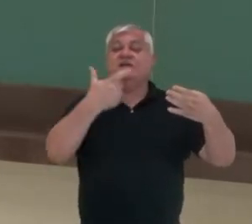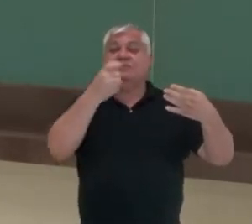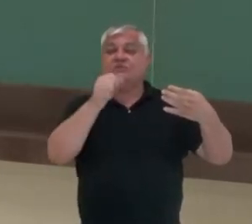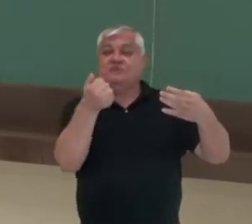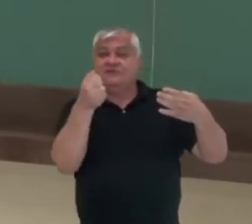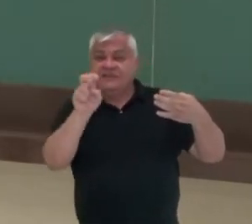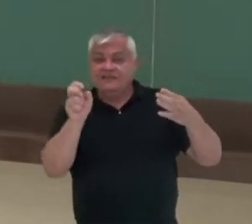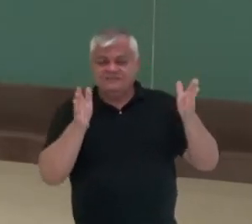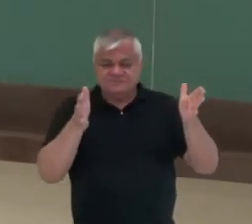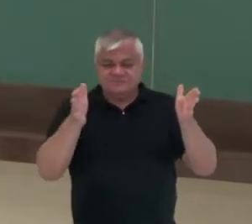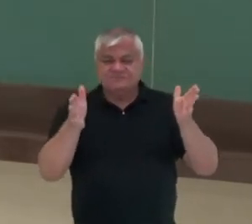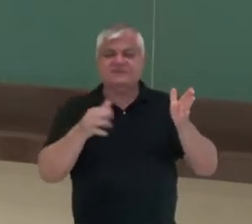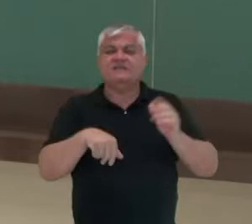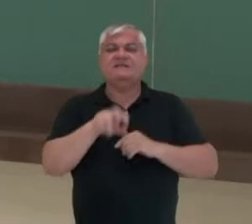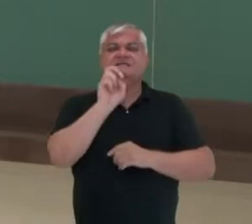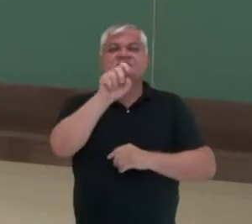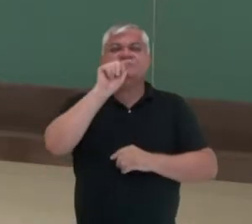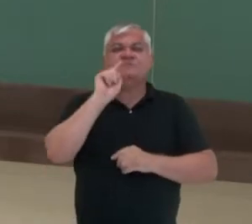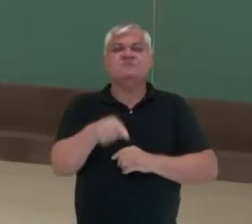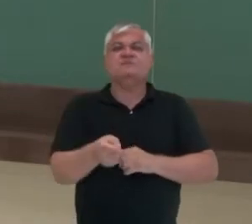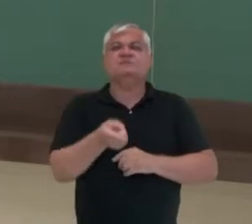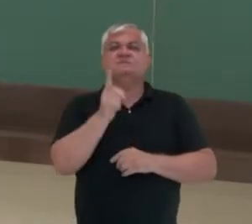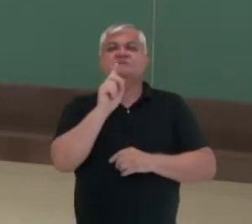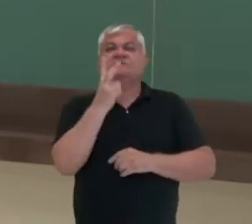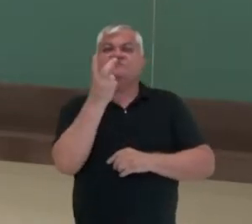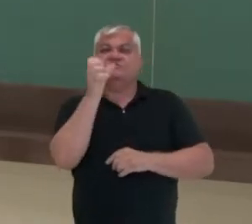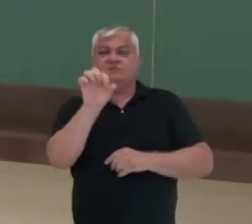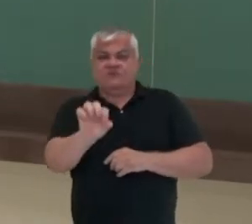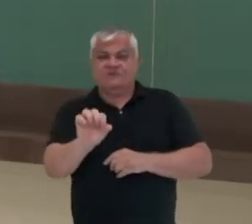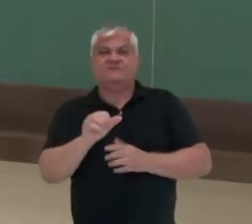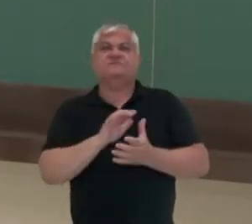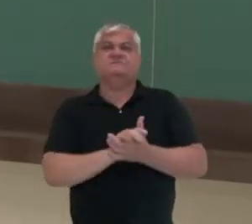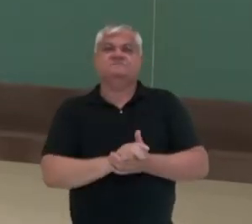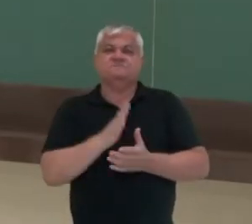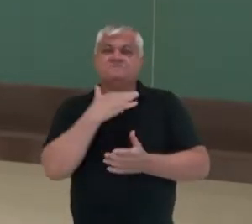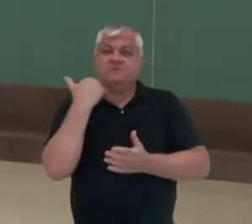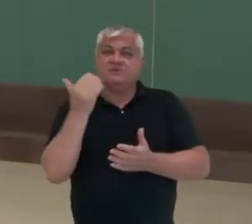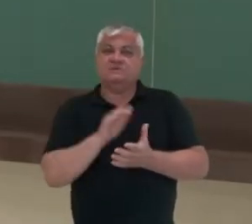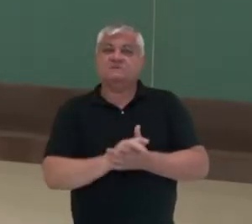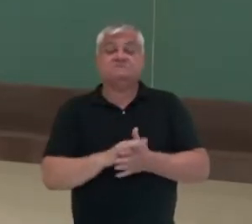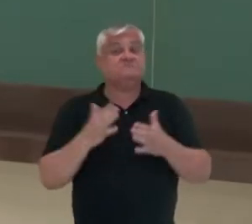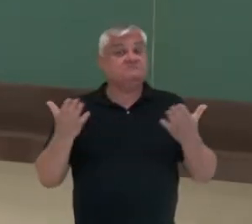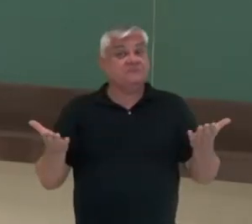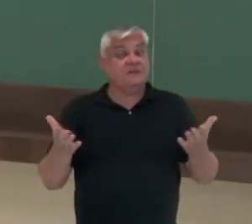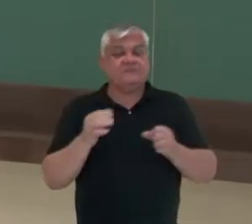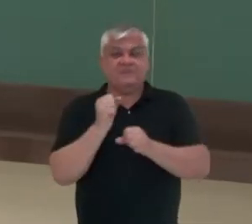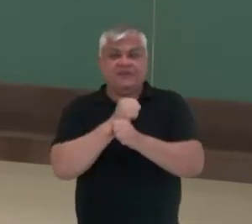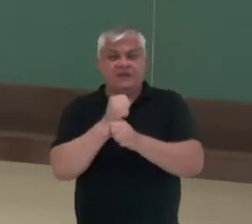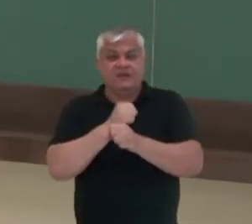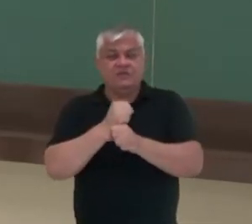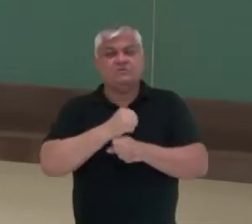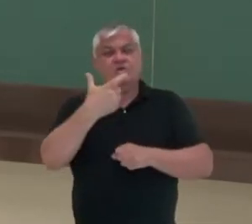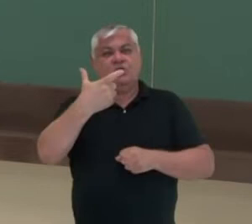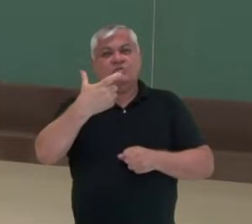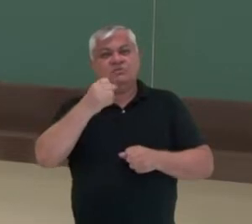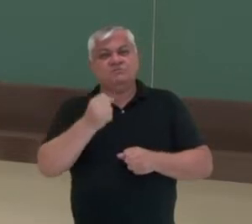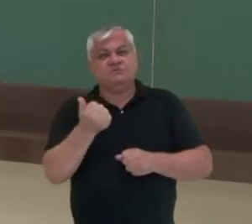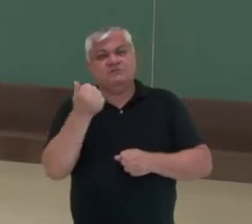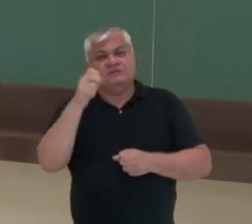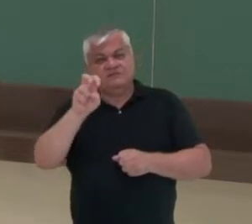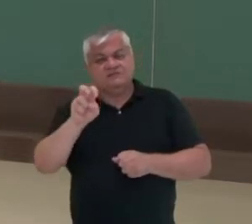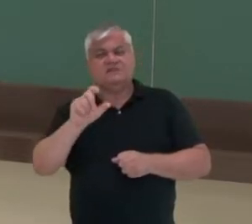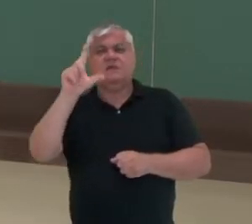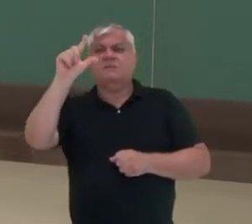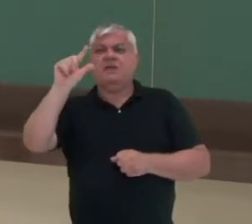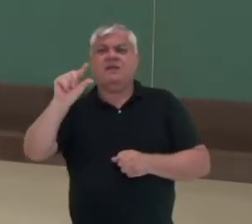teve uma redução que foi de 5.129, tá bom? Mortes. Então, em 2015, houve a maior queda, que